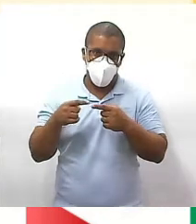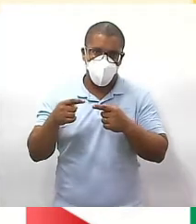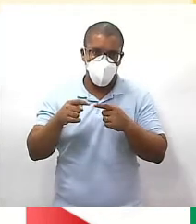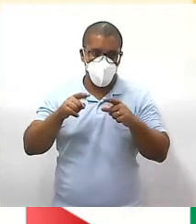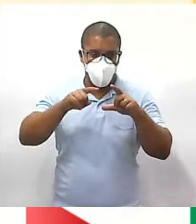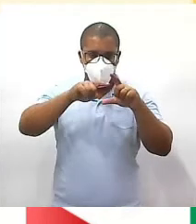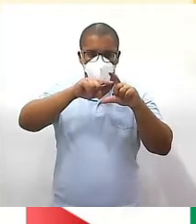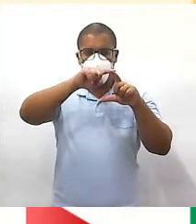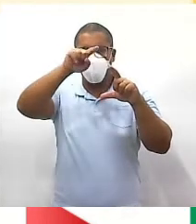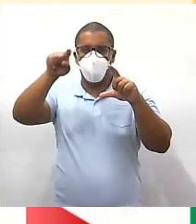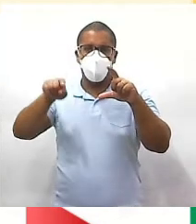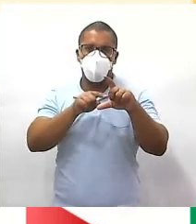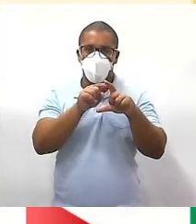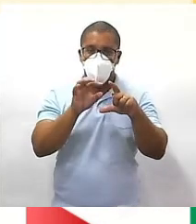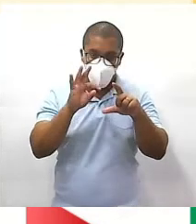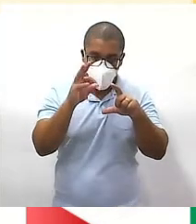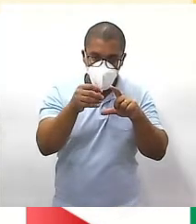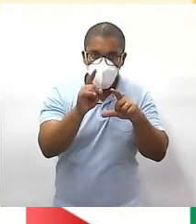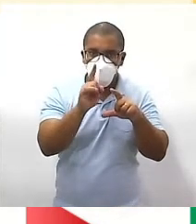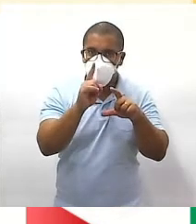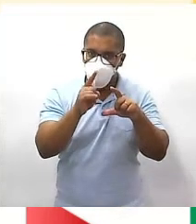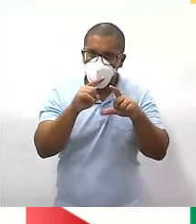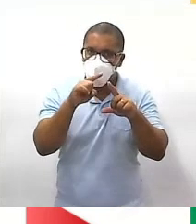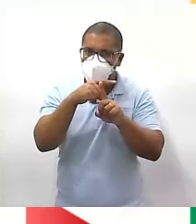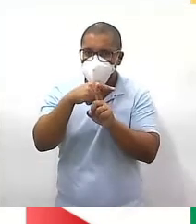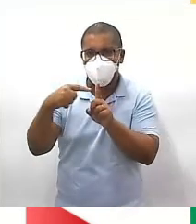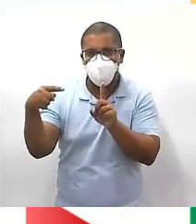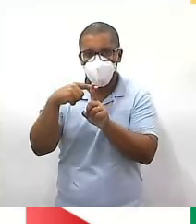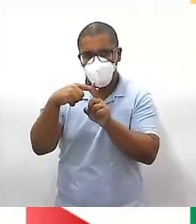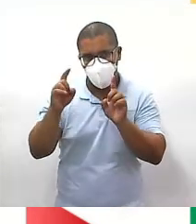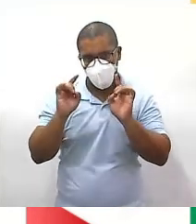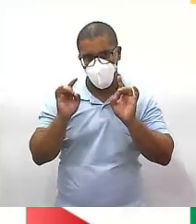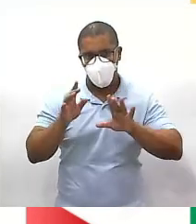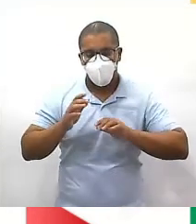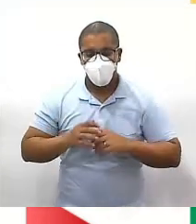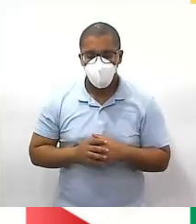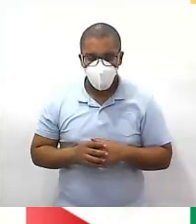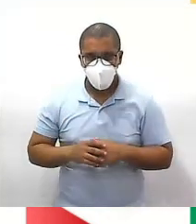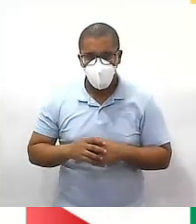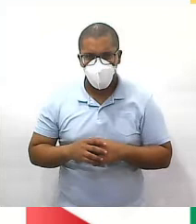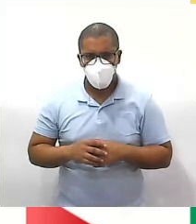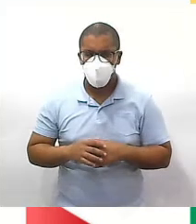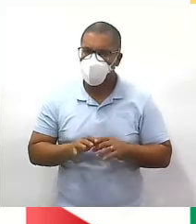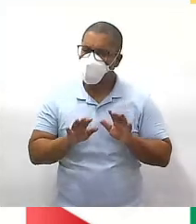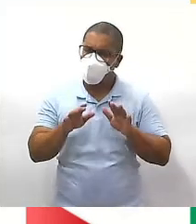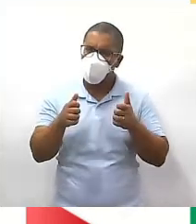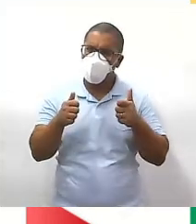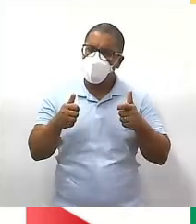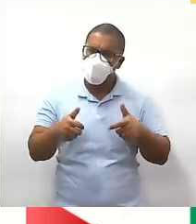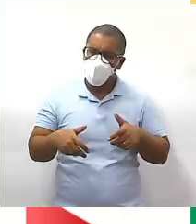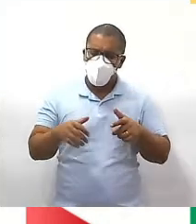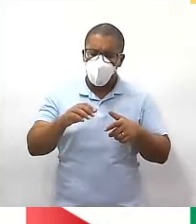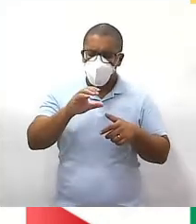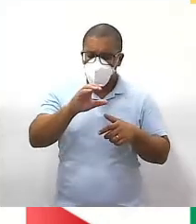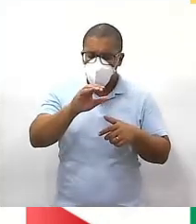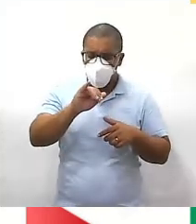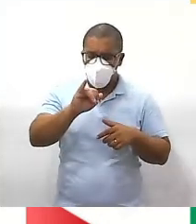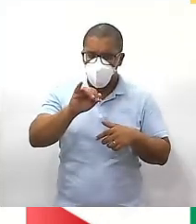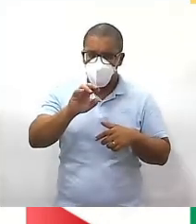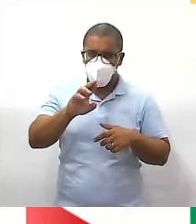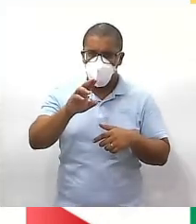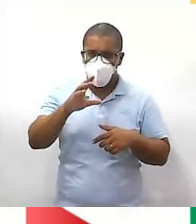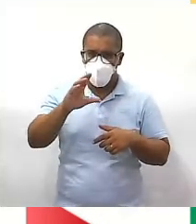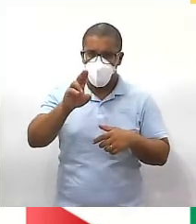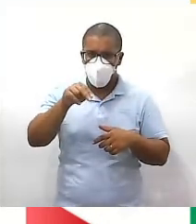total, né? O lugar geométrico da semicircunferência, esse espaço. Agora, Já falando de circunferência, vamos para